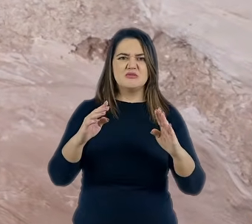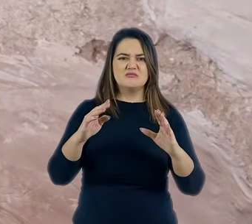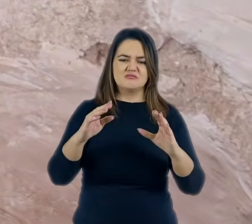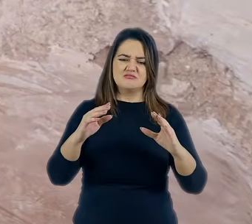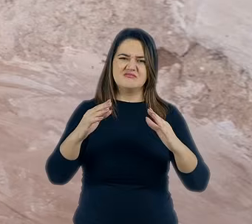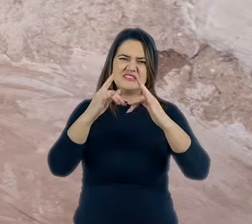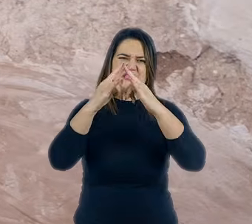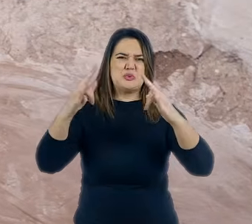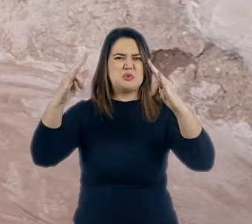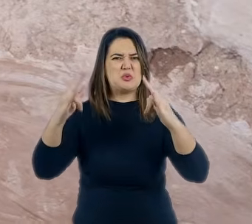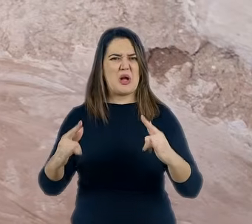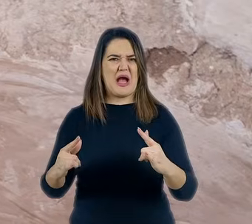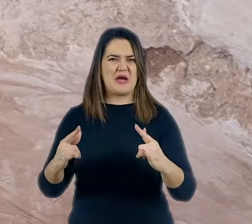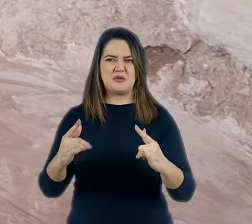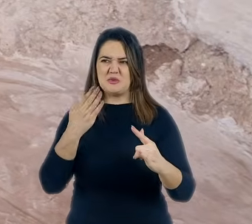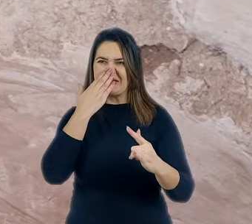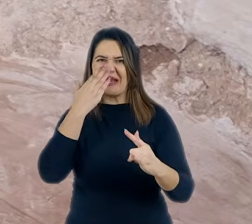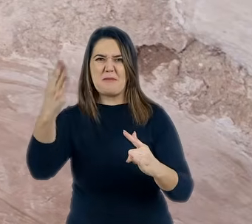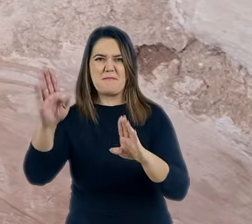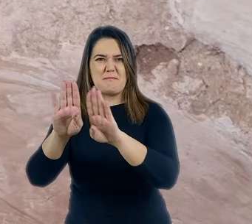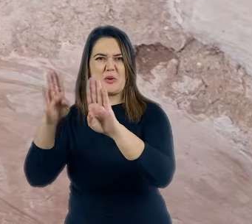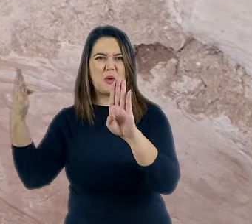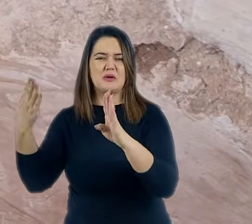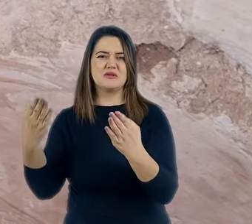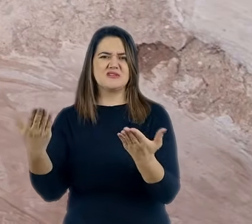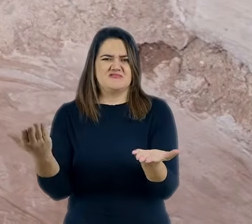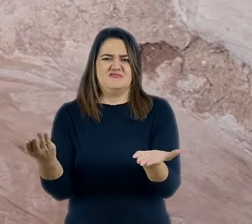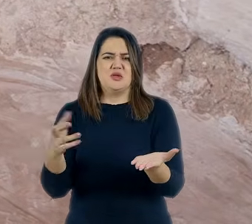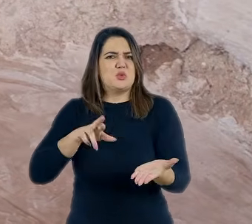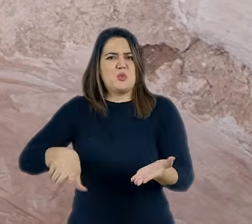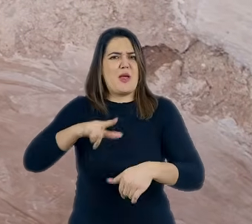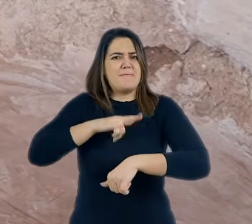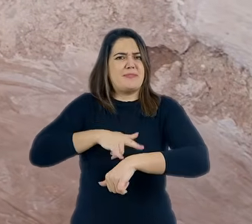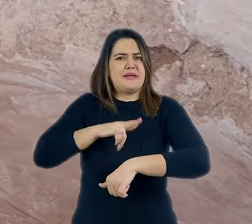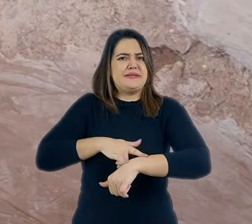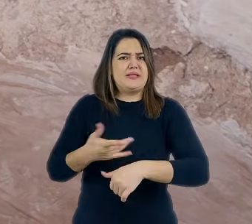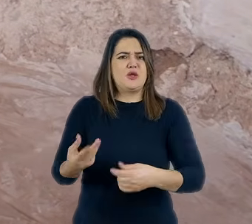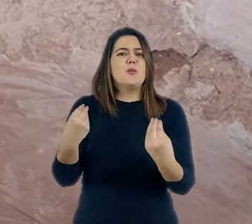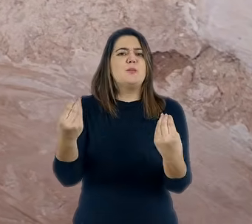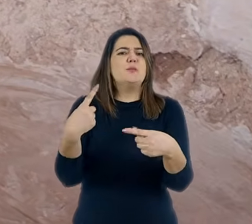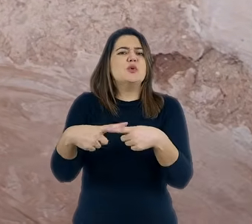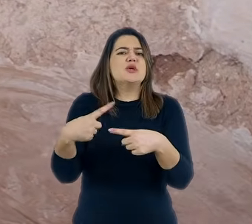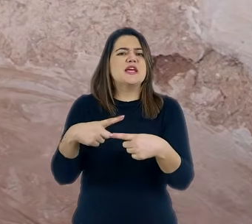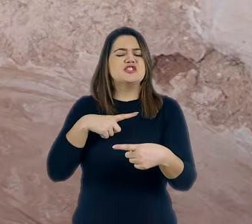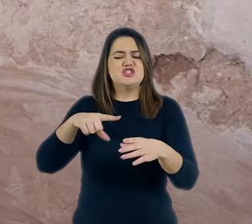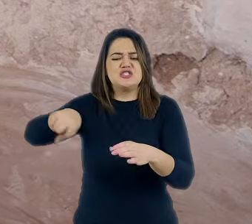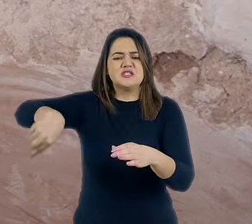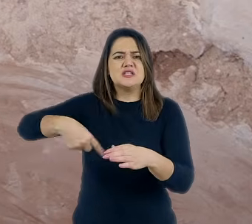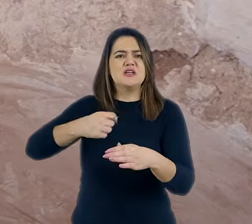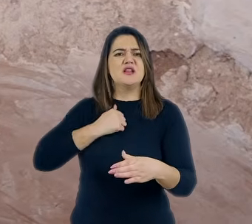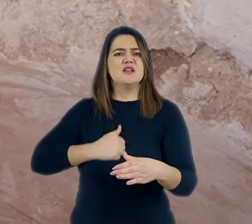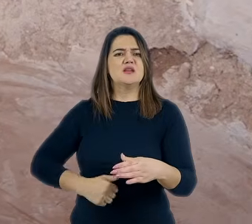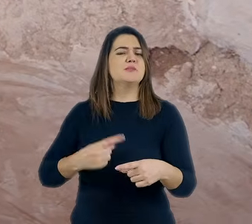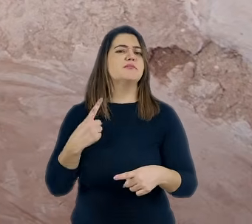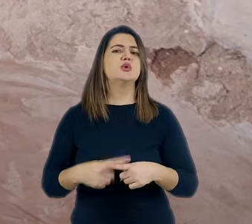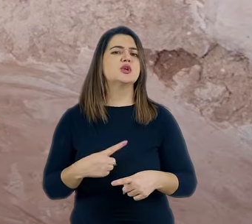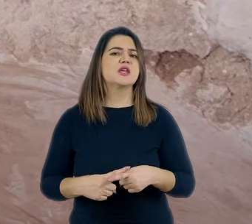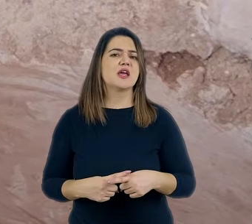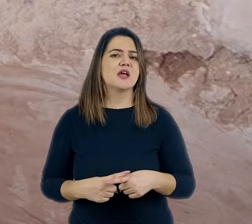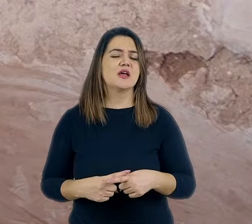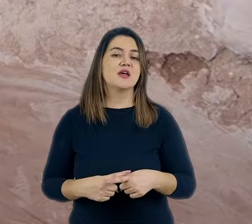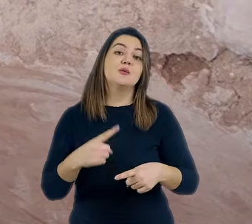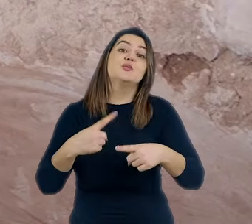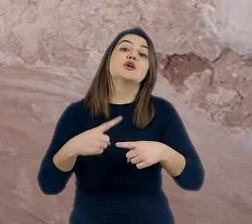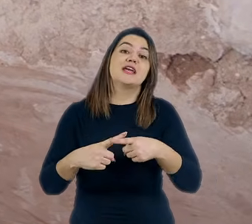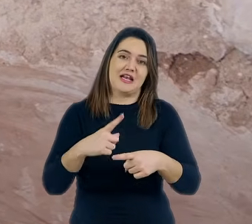da cidade, à entrada da cidade, num lugar que não é um banheiro? Vou mais além. Você viu que